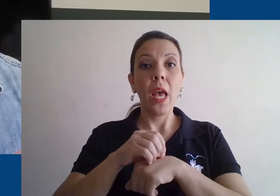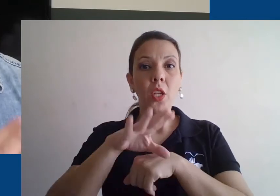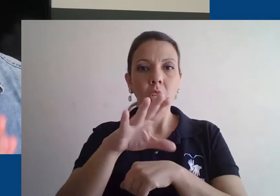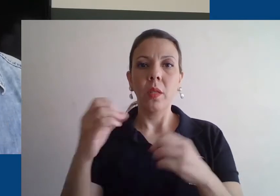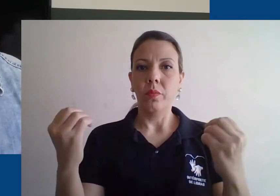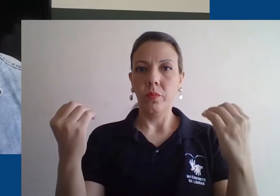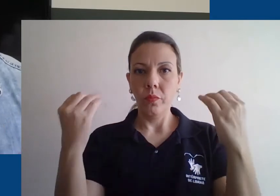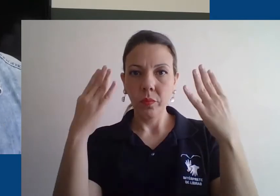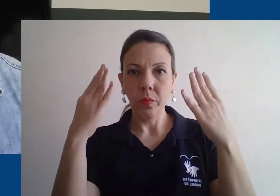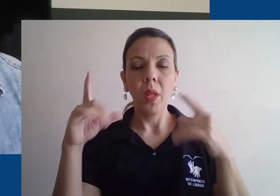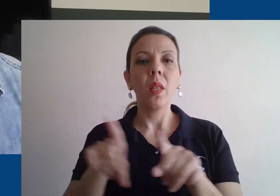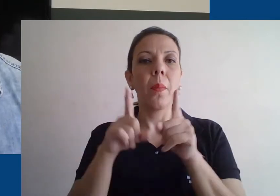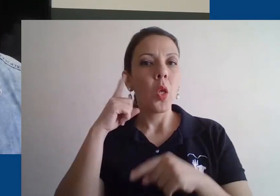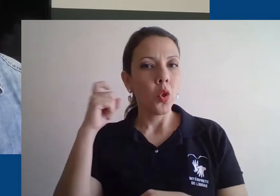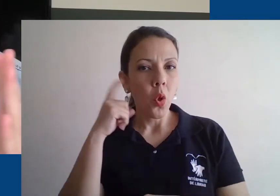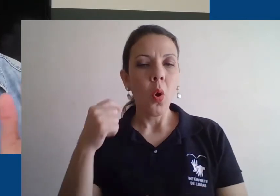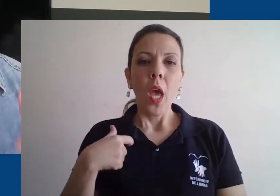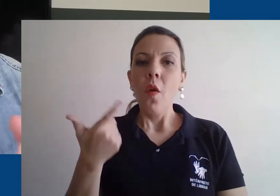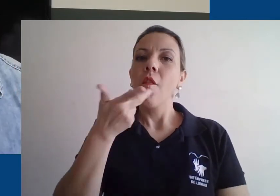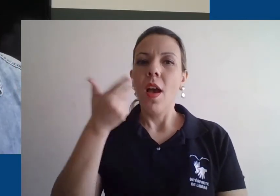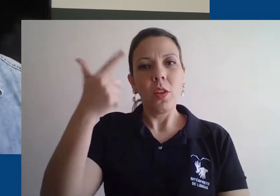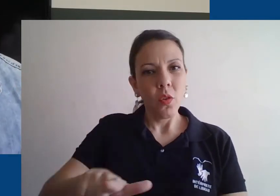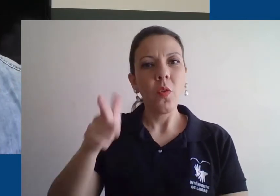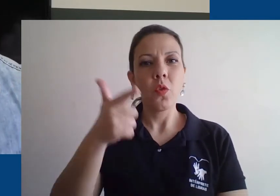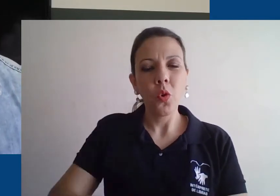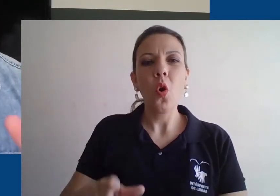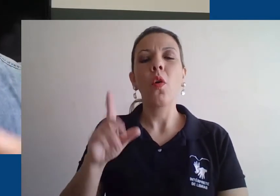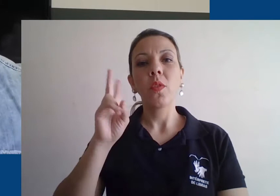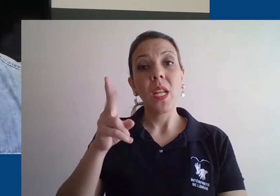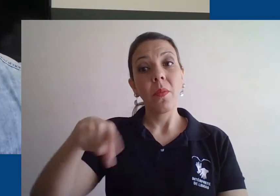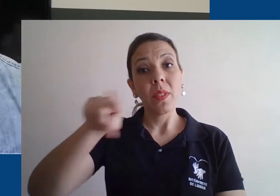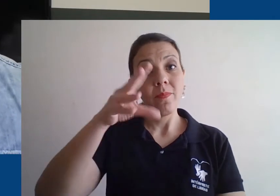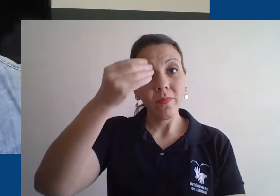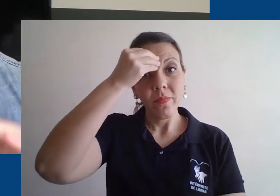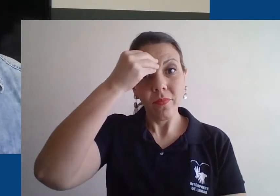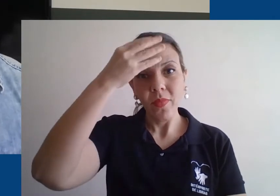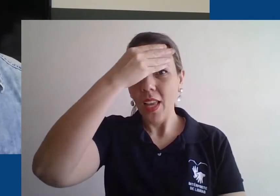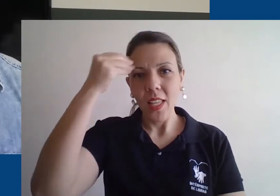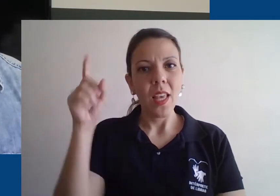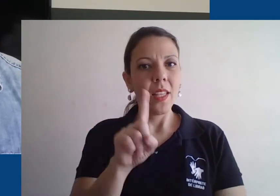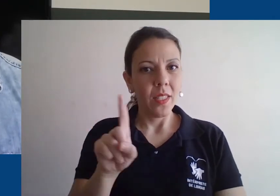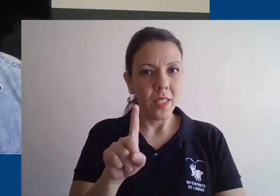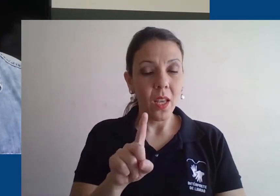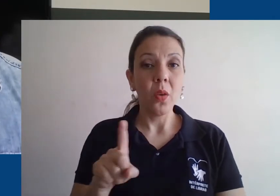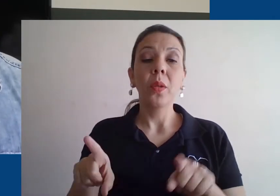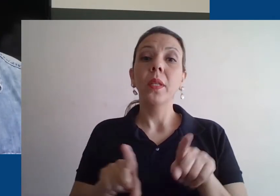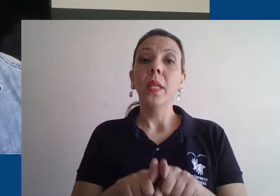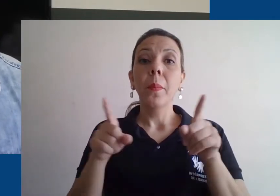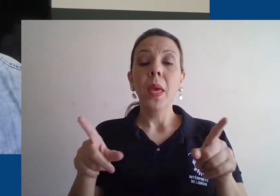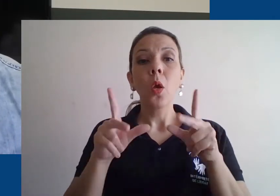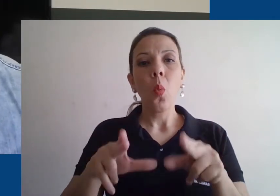vezes para ficar gravado mesmo na cabeça de todo mundo, um local bem iluminado, silencioso e num horário mais calmo. E igual eu falei